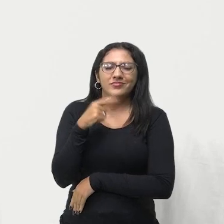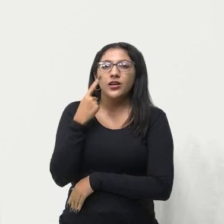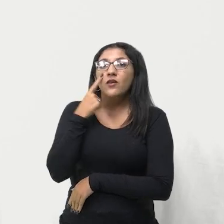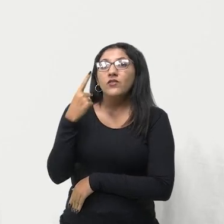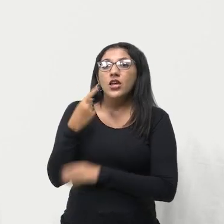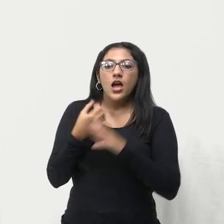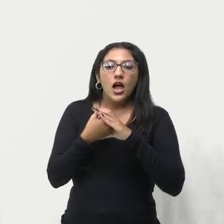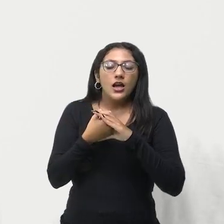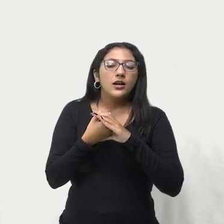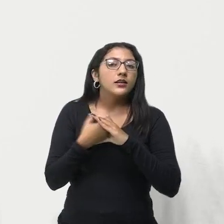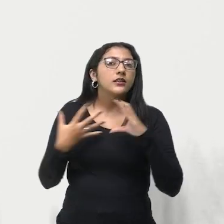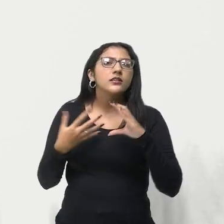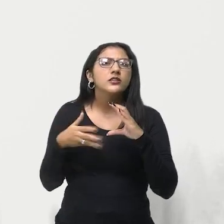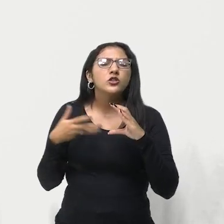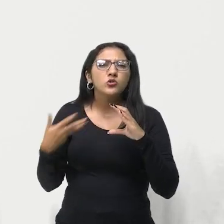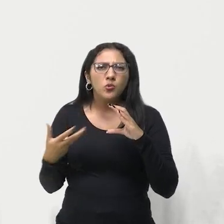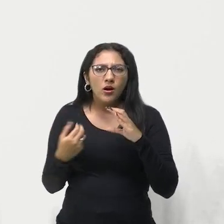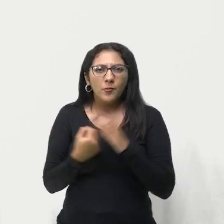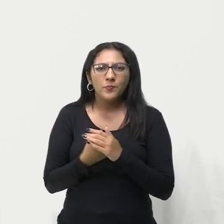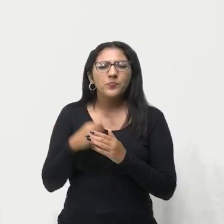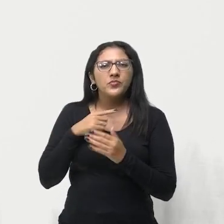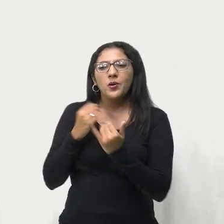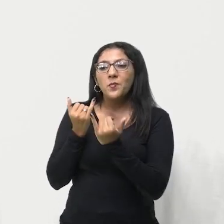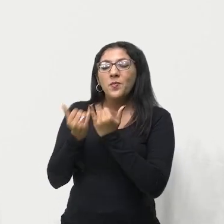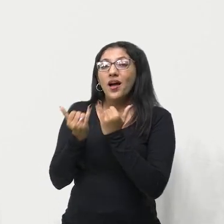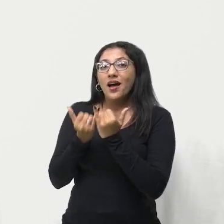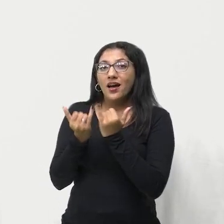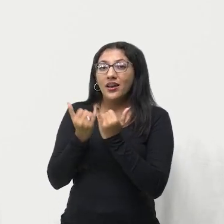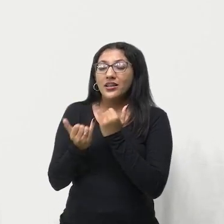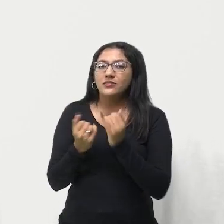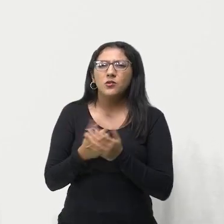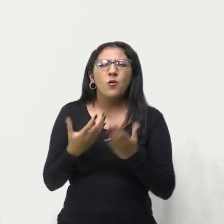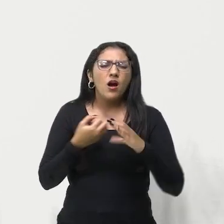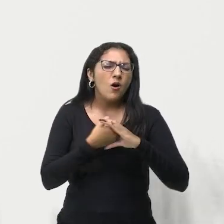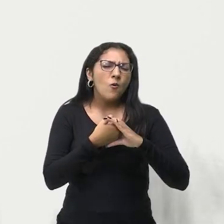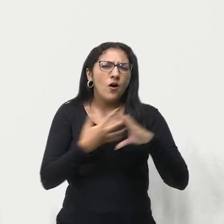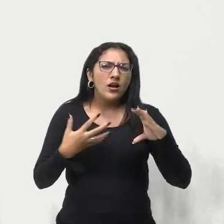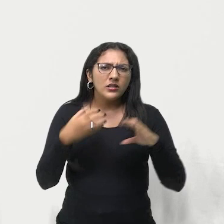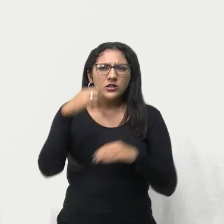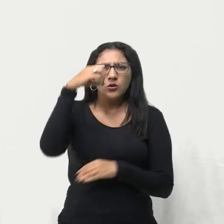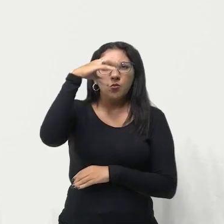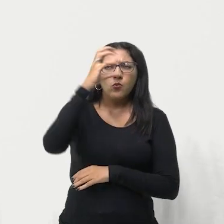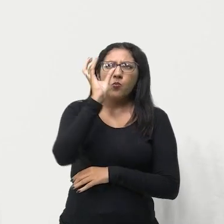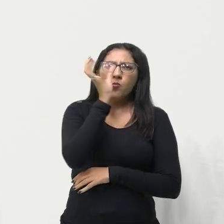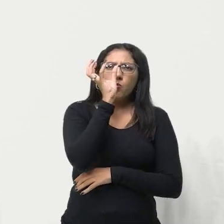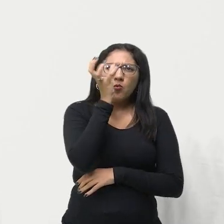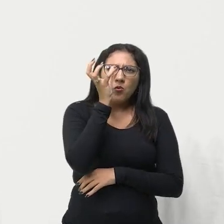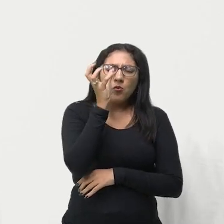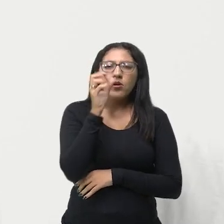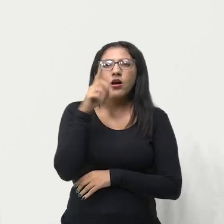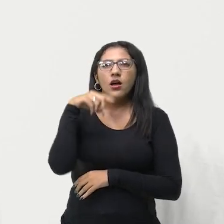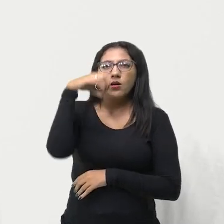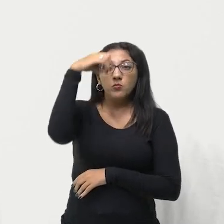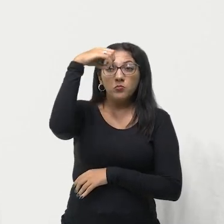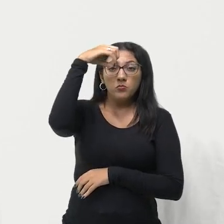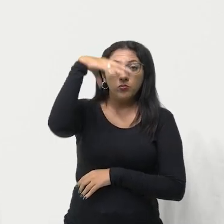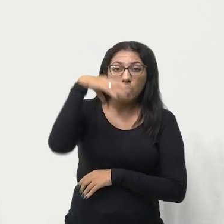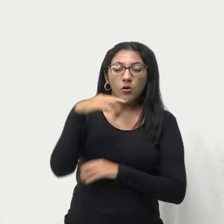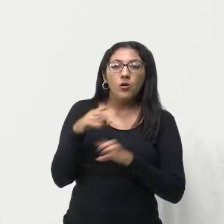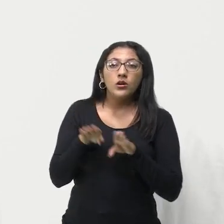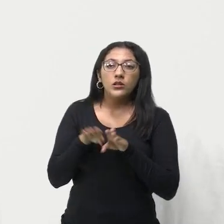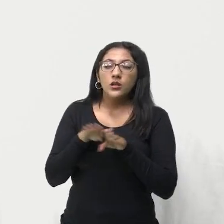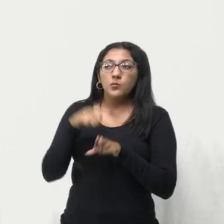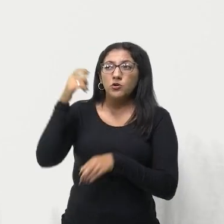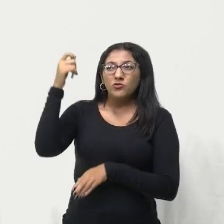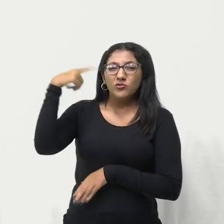por meio da característica que pode ser semelhante entre eles. Qual é a característica? Iluminar e